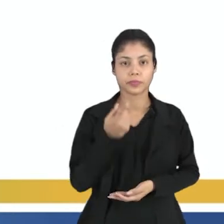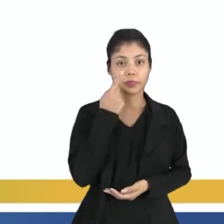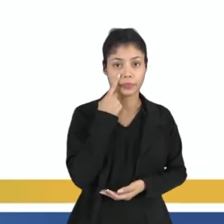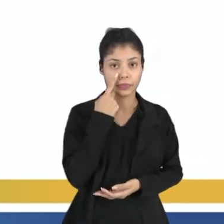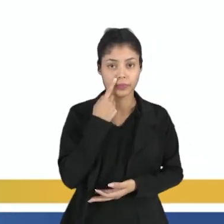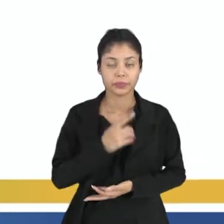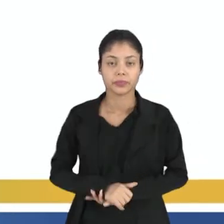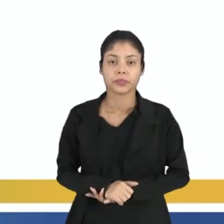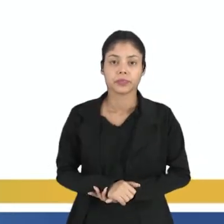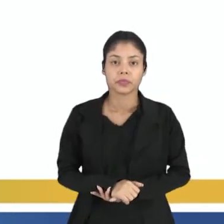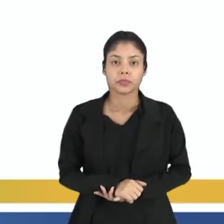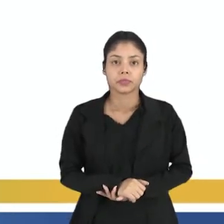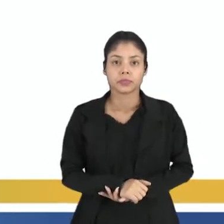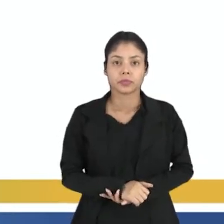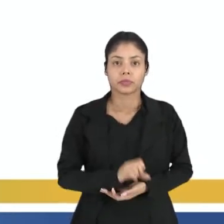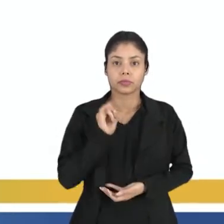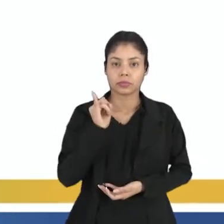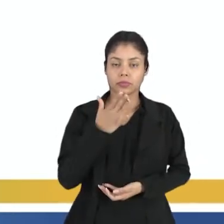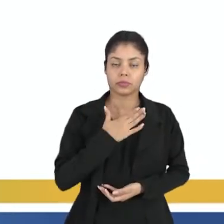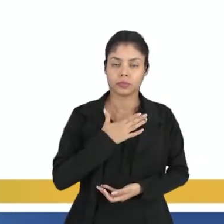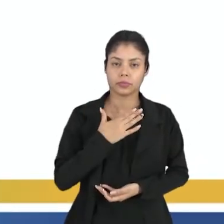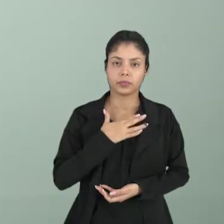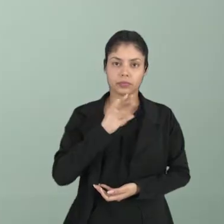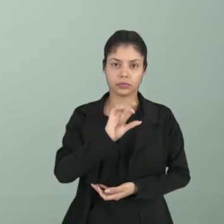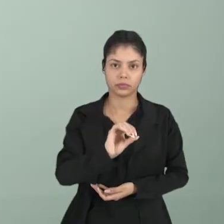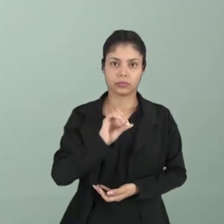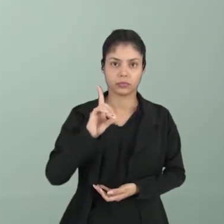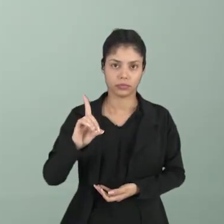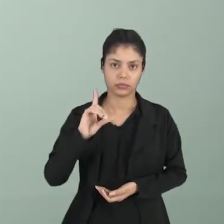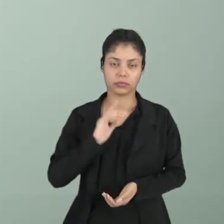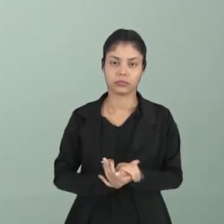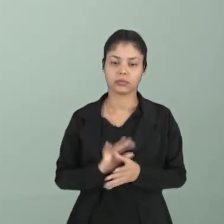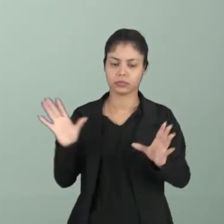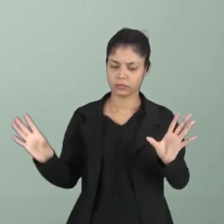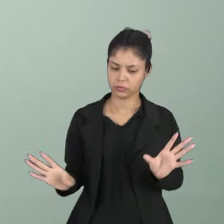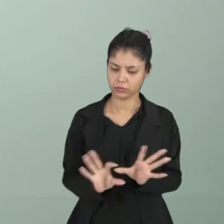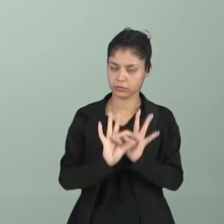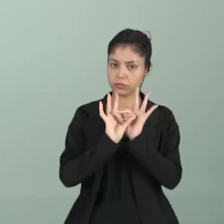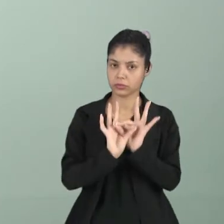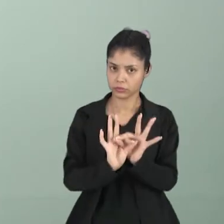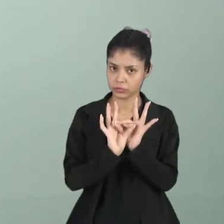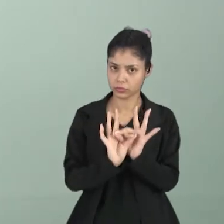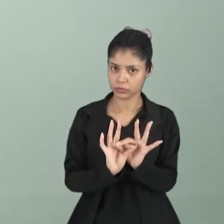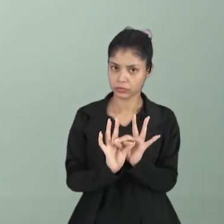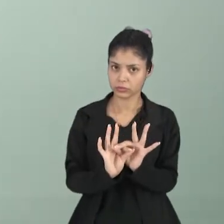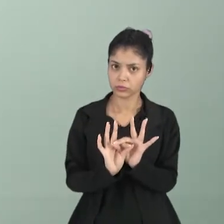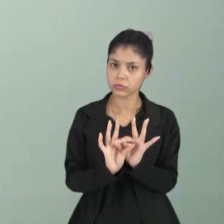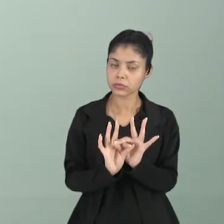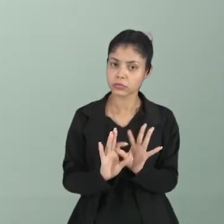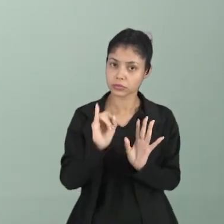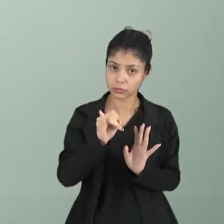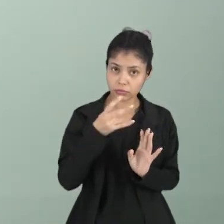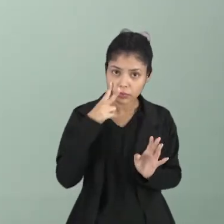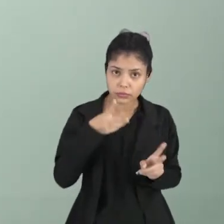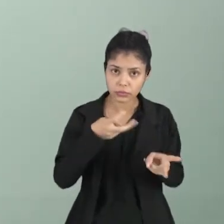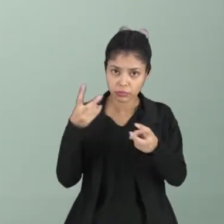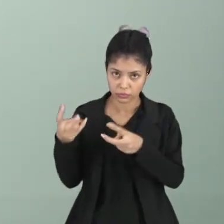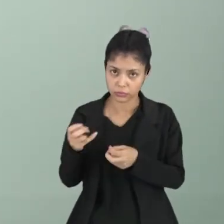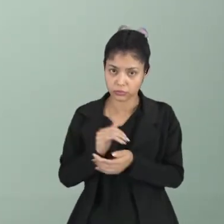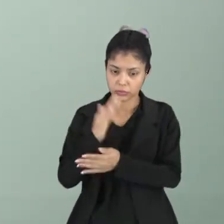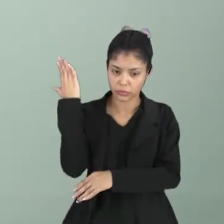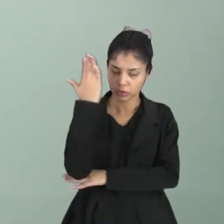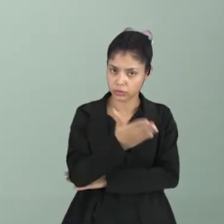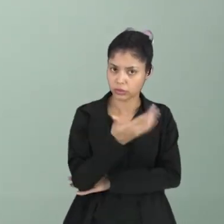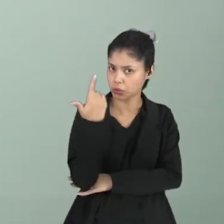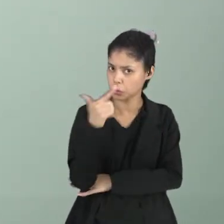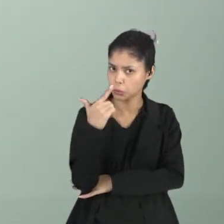regência. Se no meu objeto direto eu não tenho uma ligação, ali a ligação, se vocês observarem, é